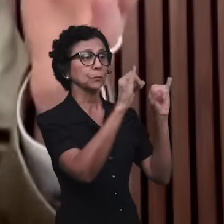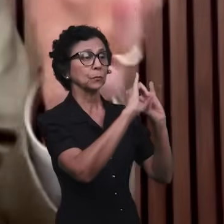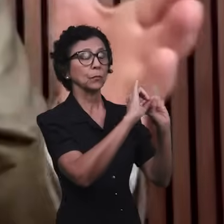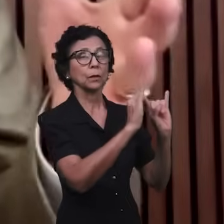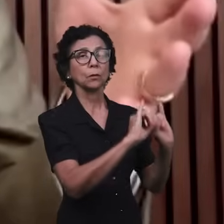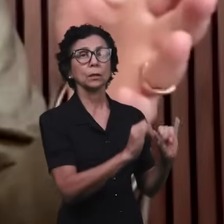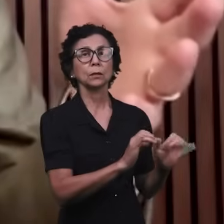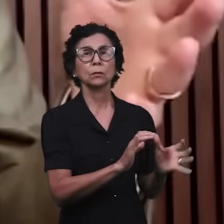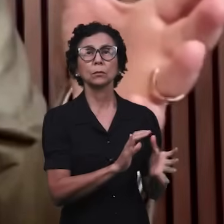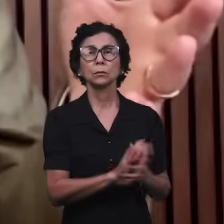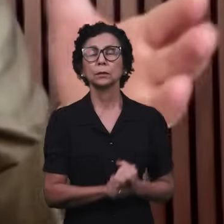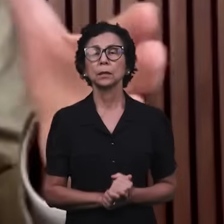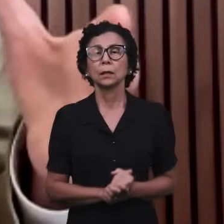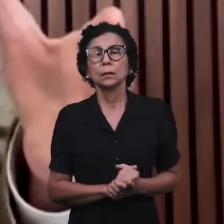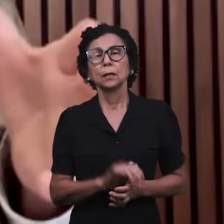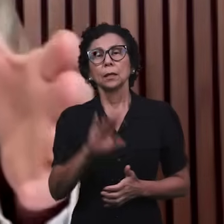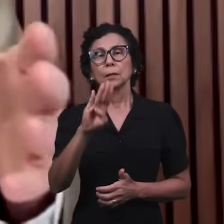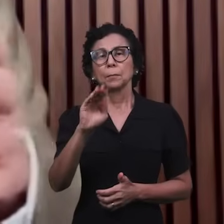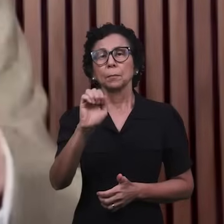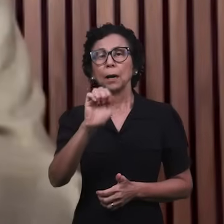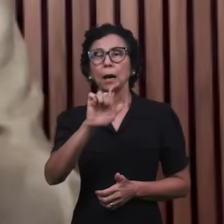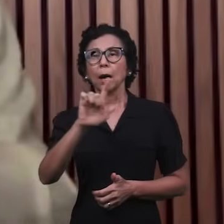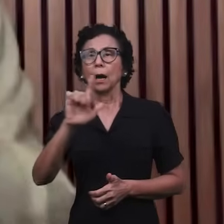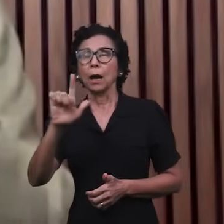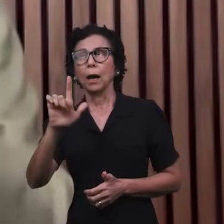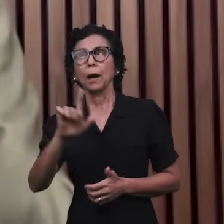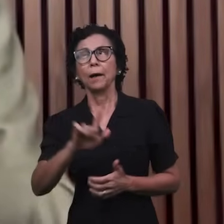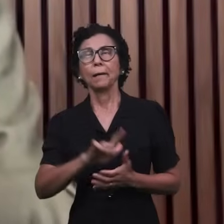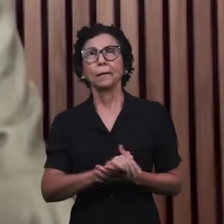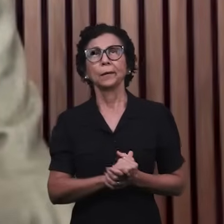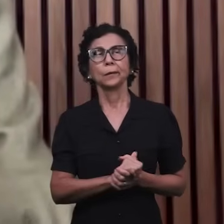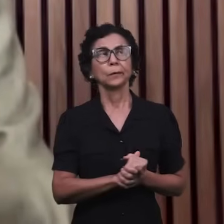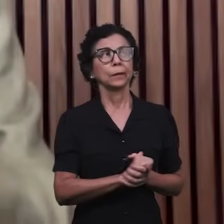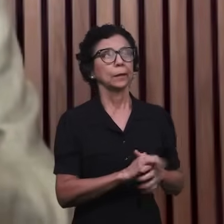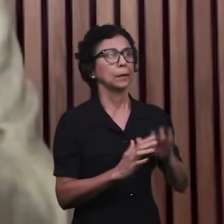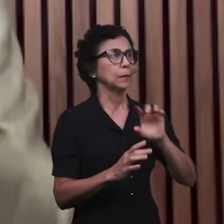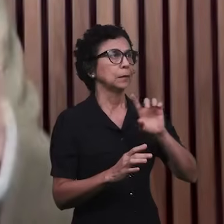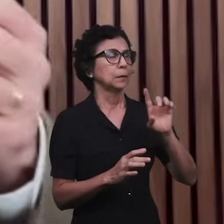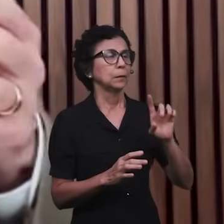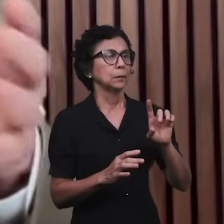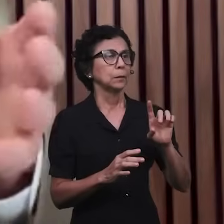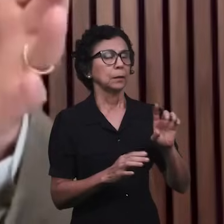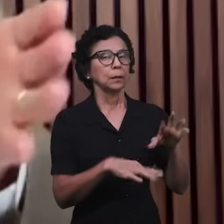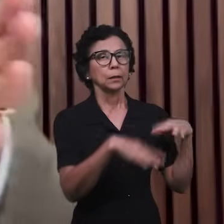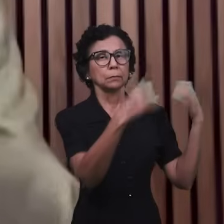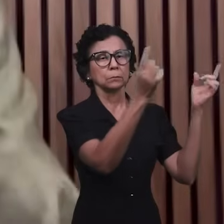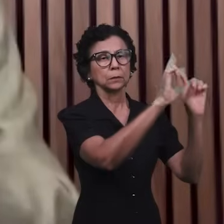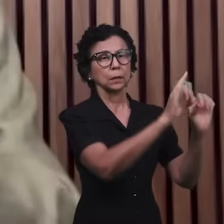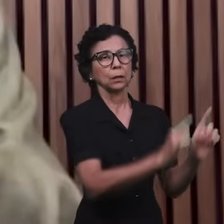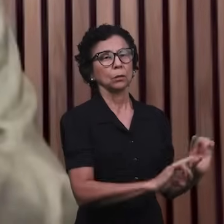né, muito conhecido na Bíblia, era o deus da fertilidade, o deus das divindades